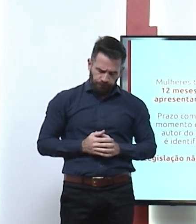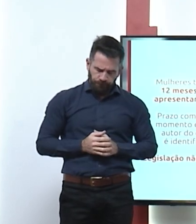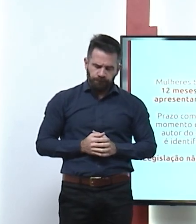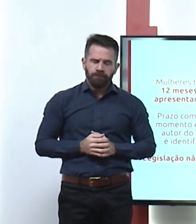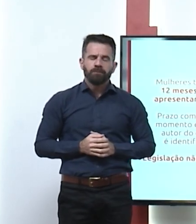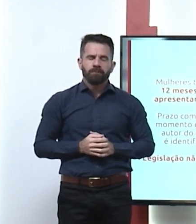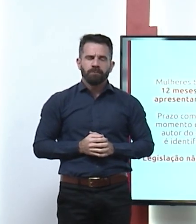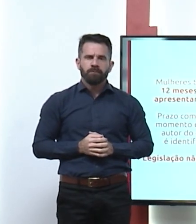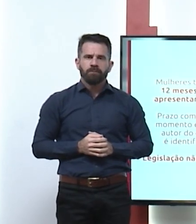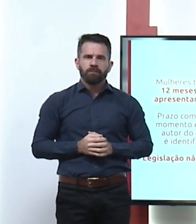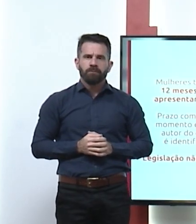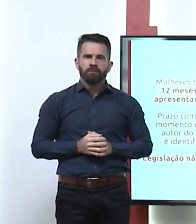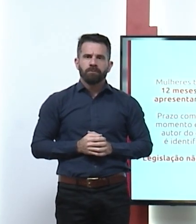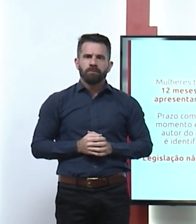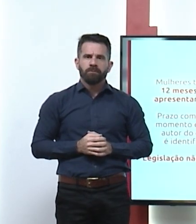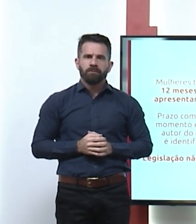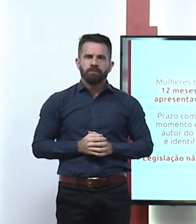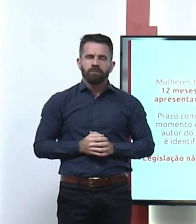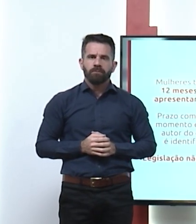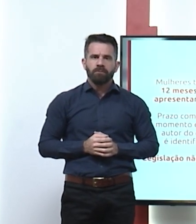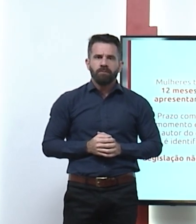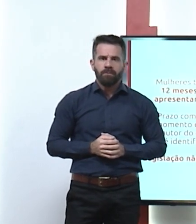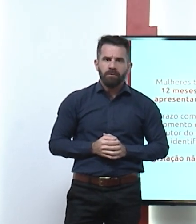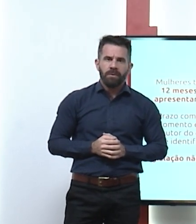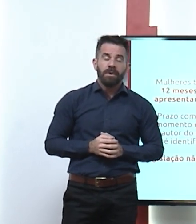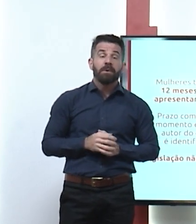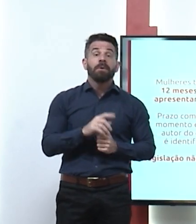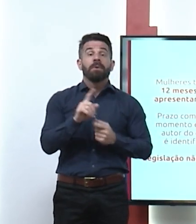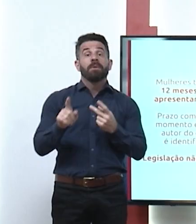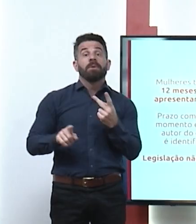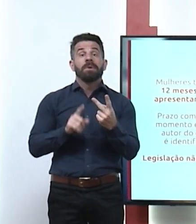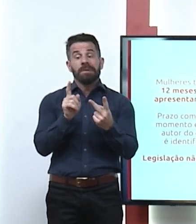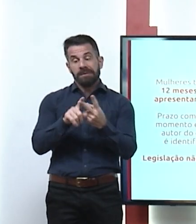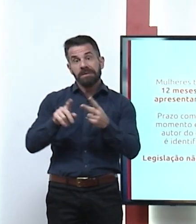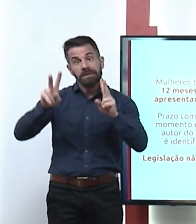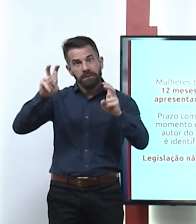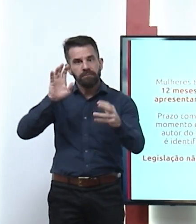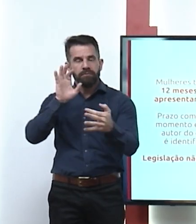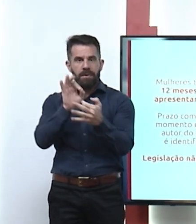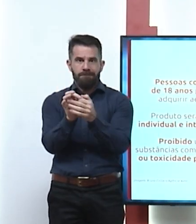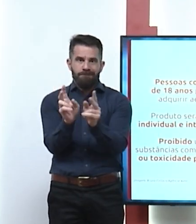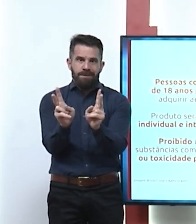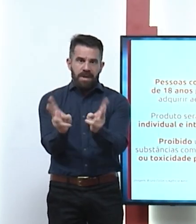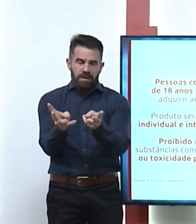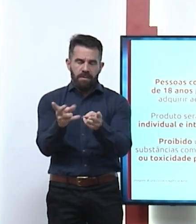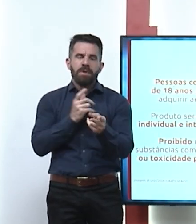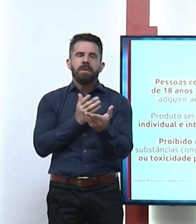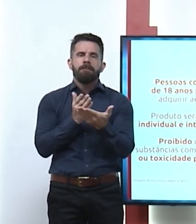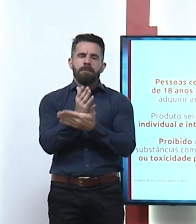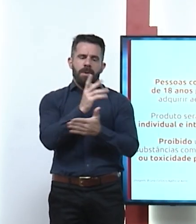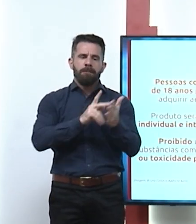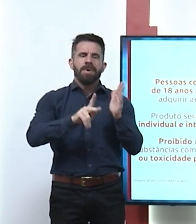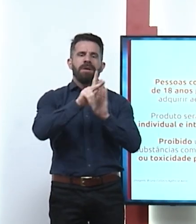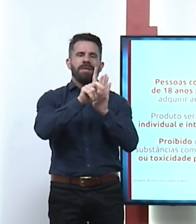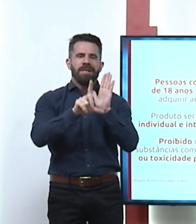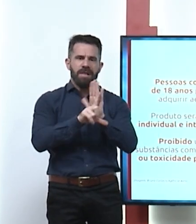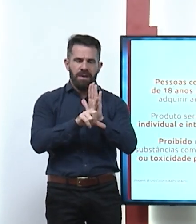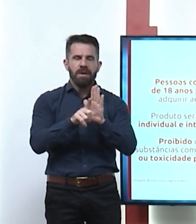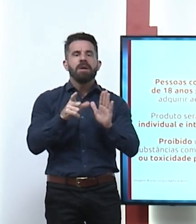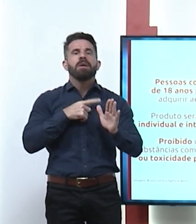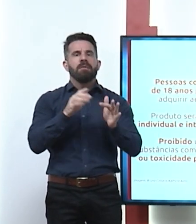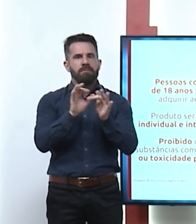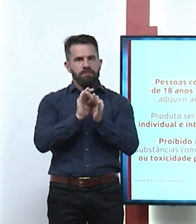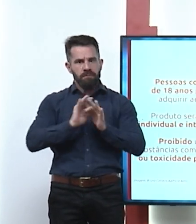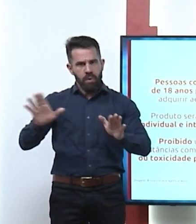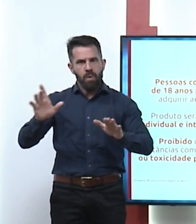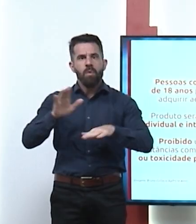Bom, e olha só, ainda sobre o mesmo assunto, o Senado aprovou ontem um projeto de lei que autoriza a comercialização, a